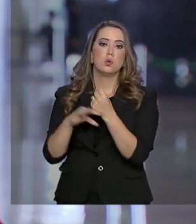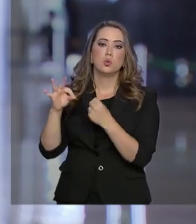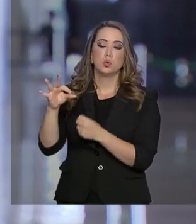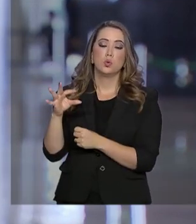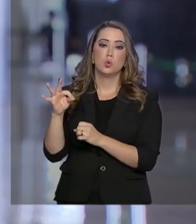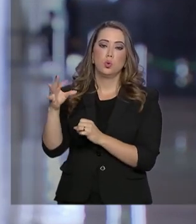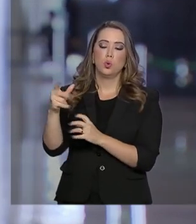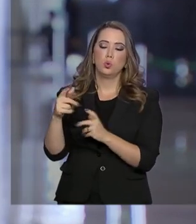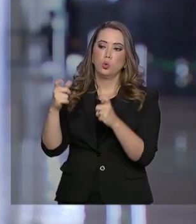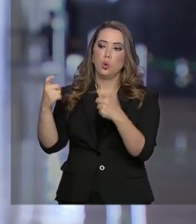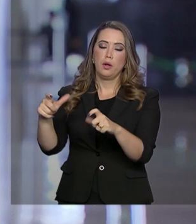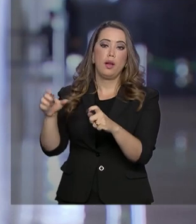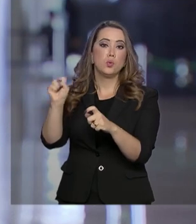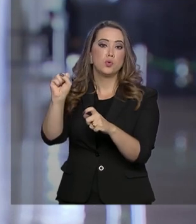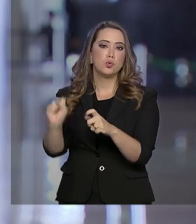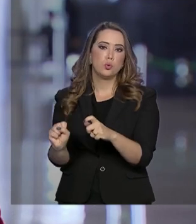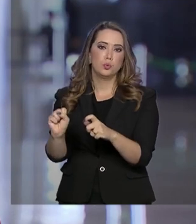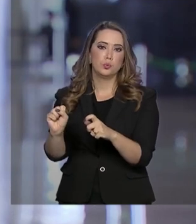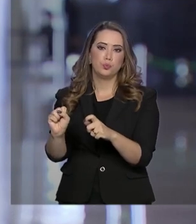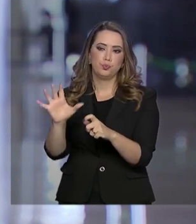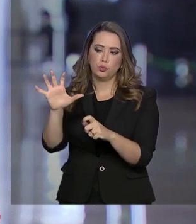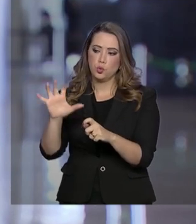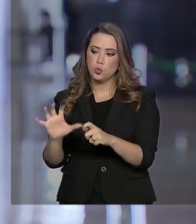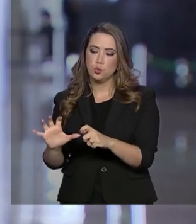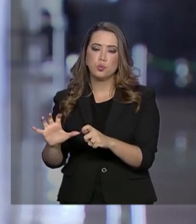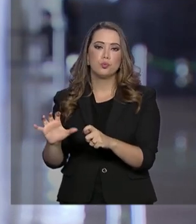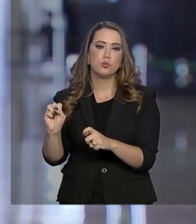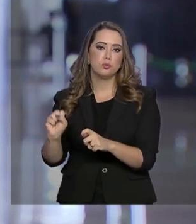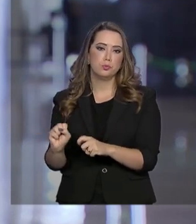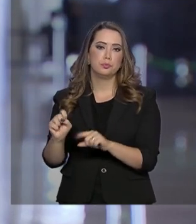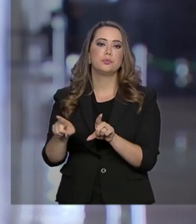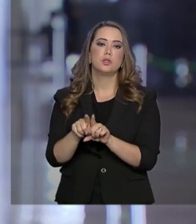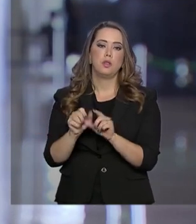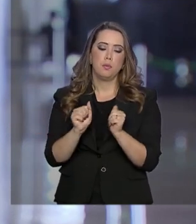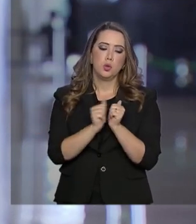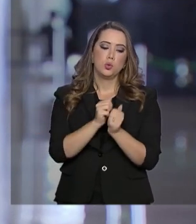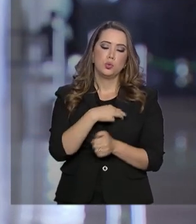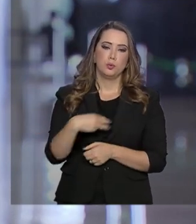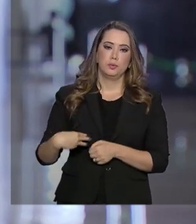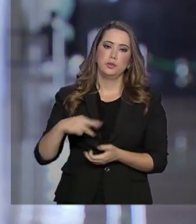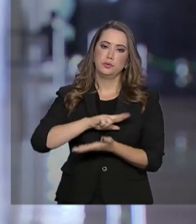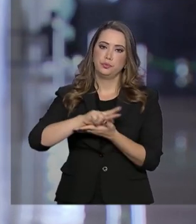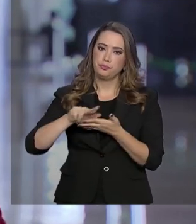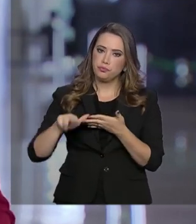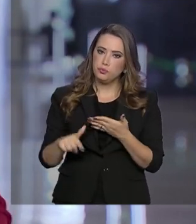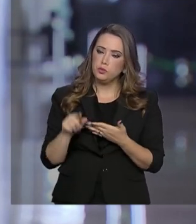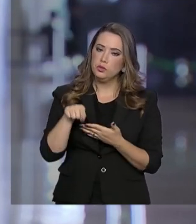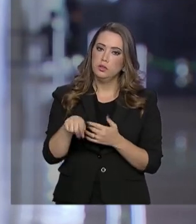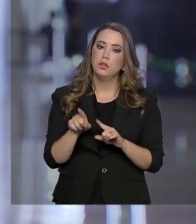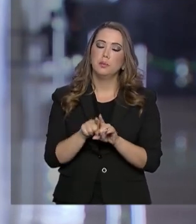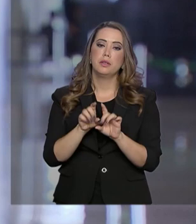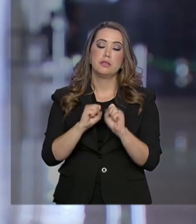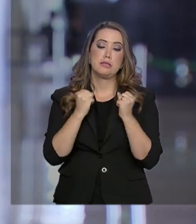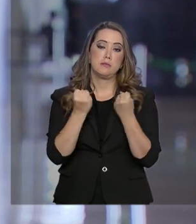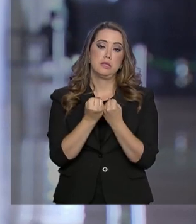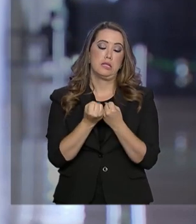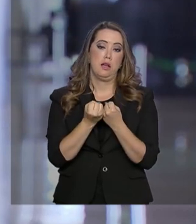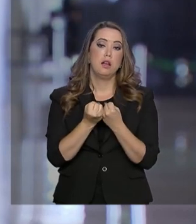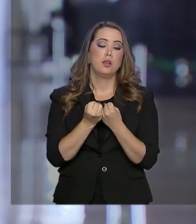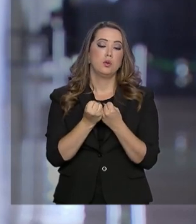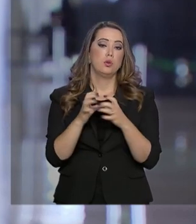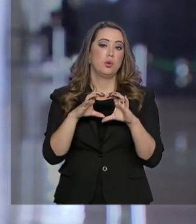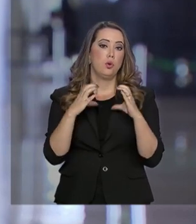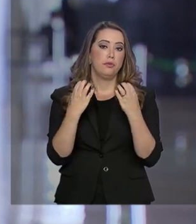hemisfério sul. Acompanhado de vários ministros, o presidente também participa de um seminário e conferência com empresários e de